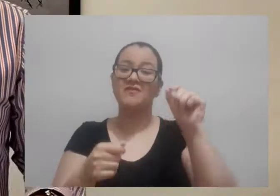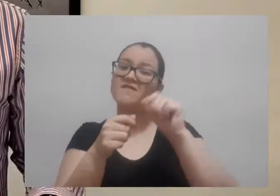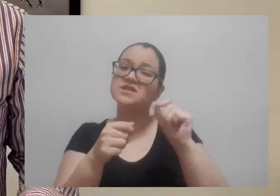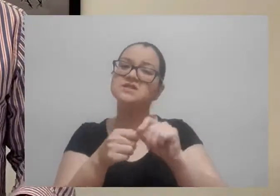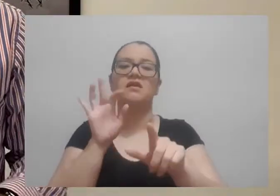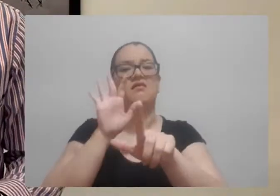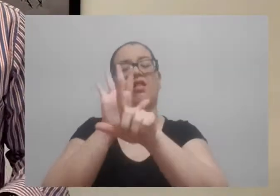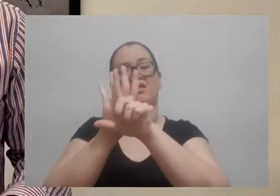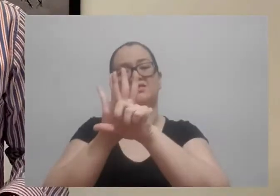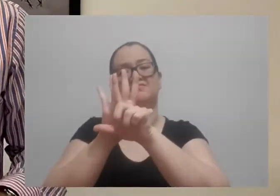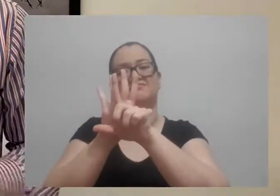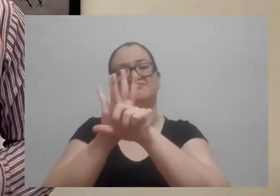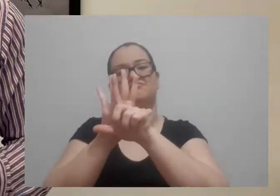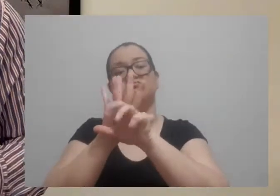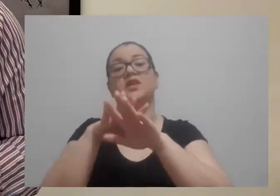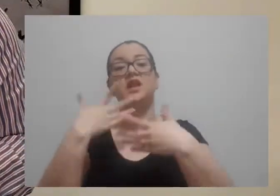38